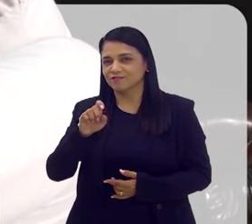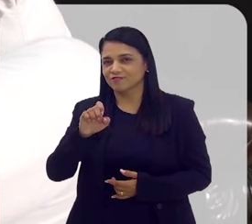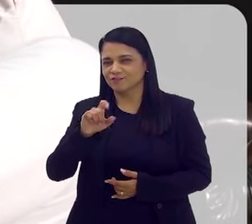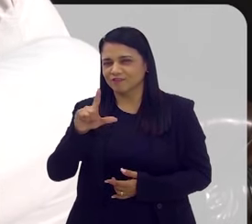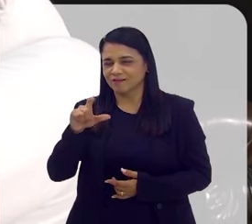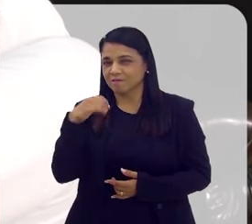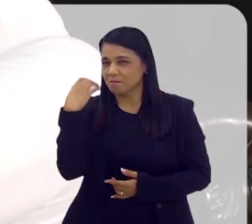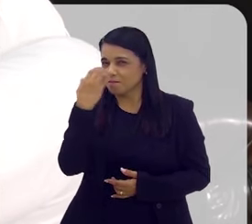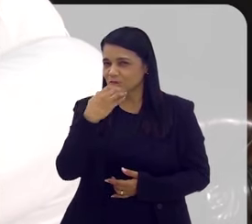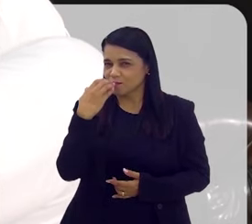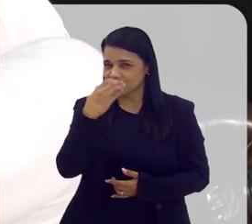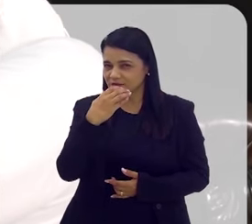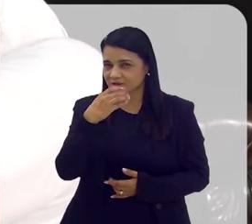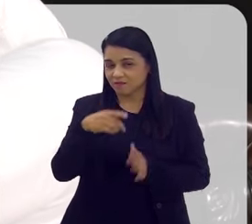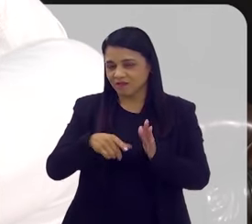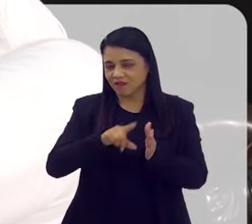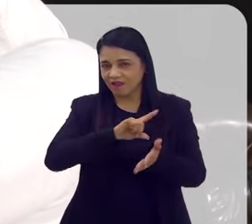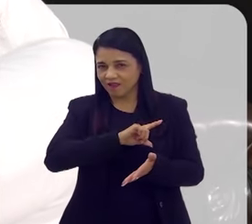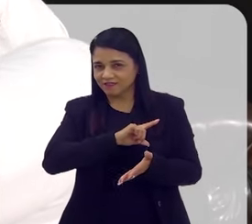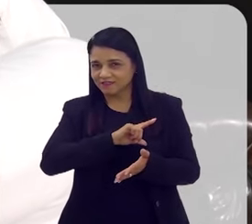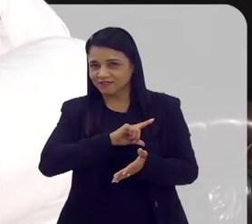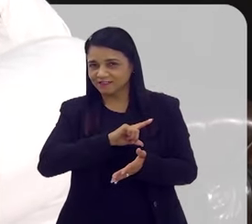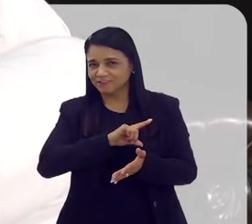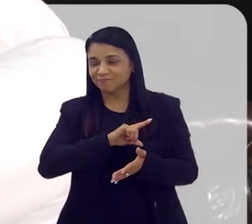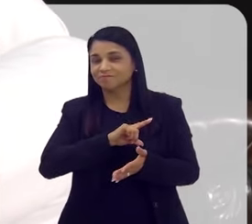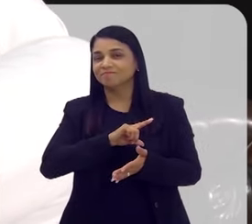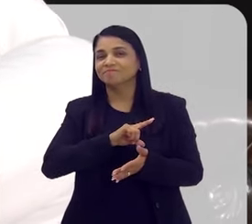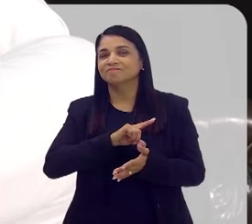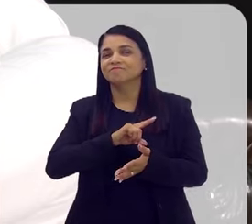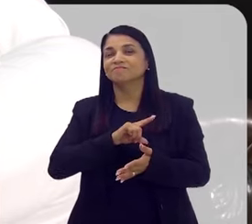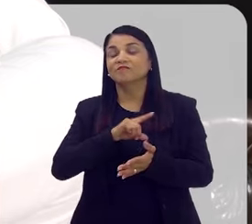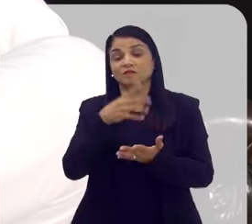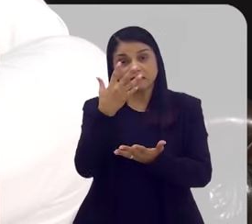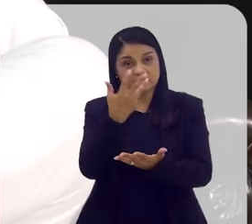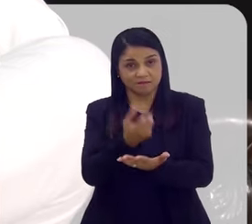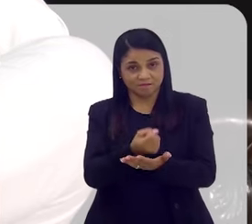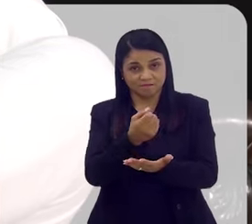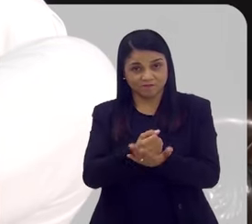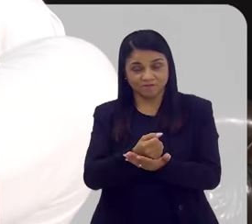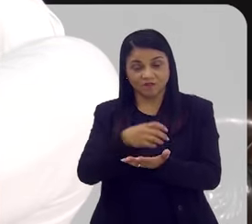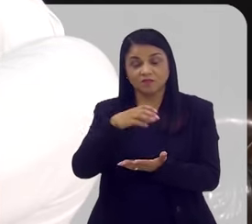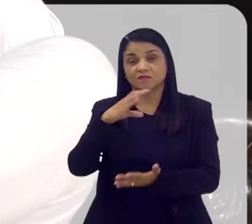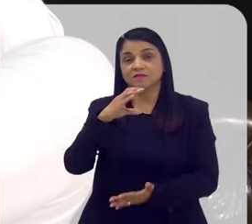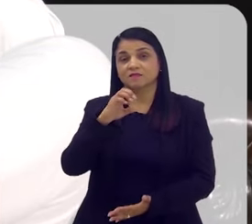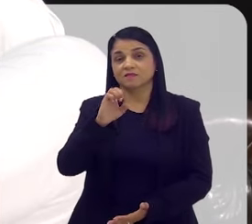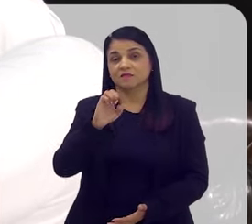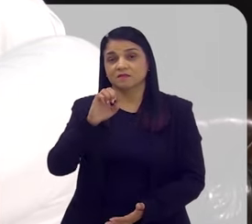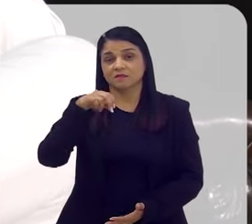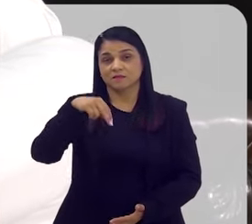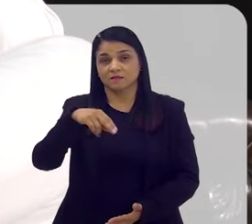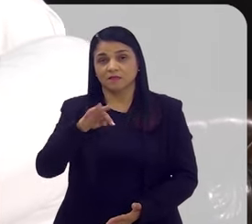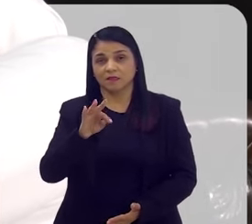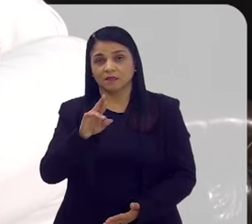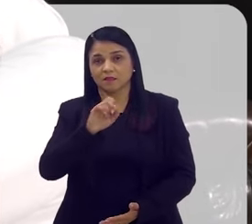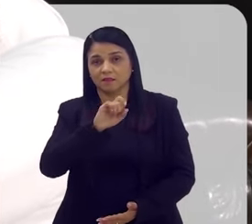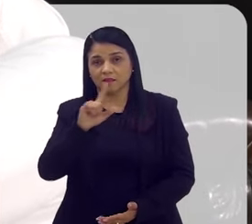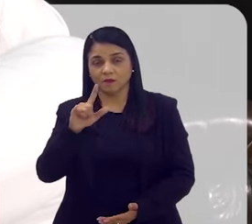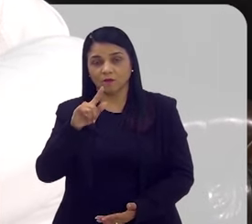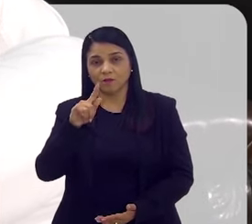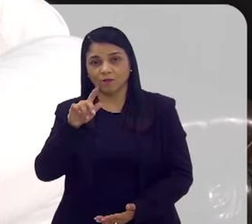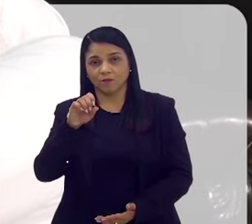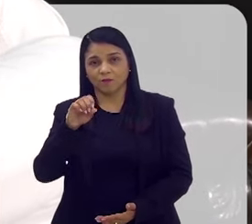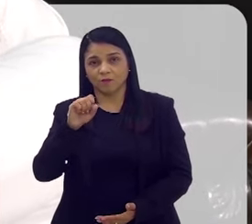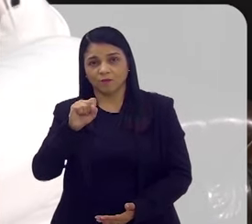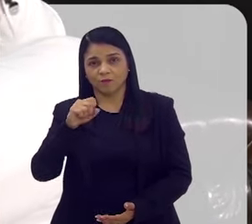Rosângela cante uma música. Mas antes de você cantar, aí você entra depois de tudo isso para a gravadora Central Gospel.